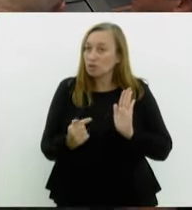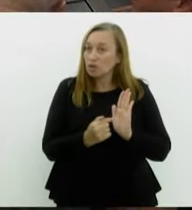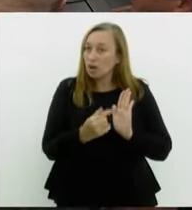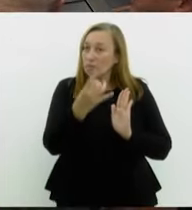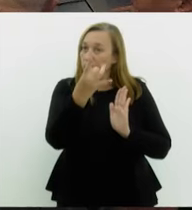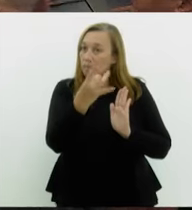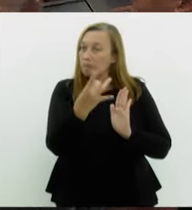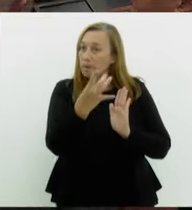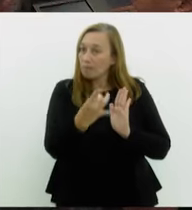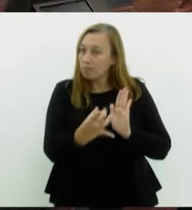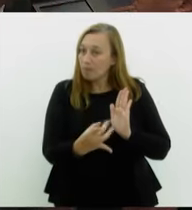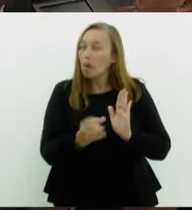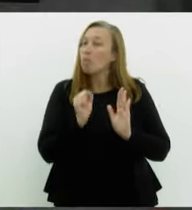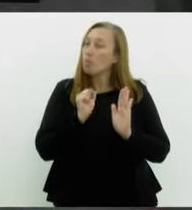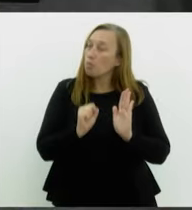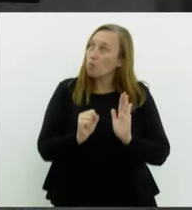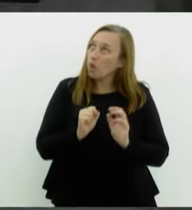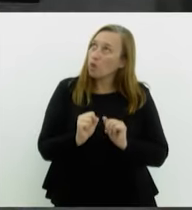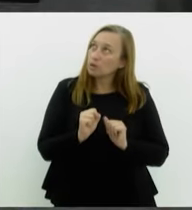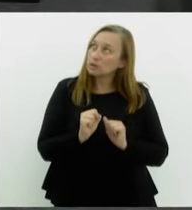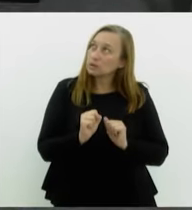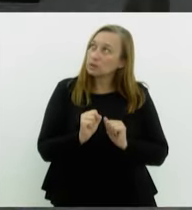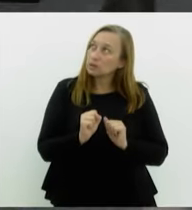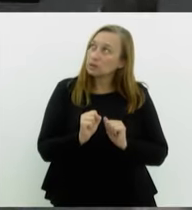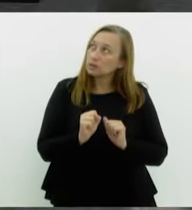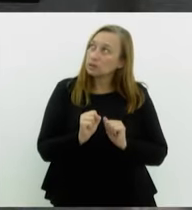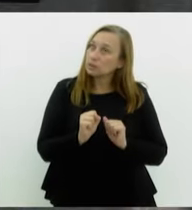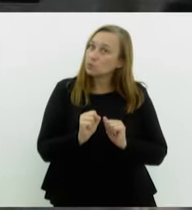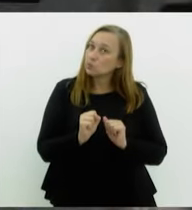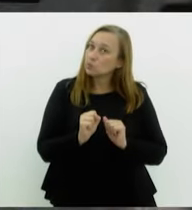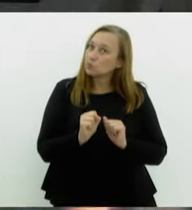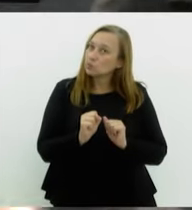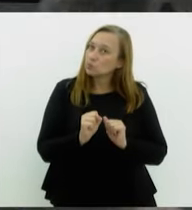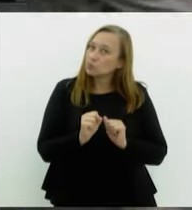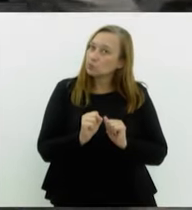formulado, pode dar margem a que